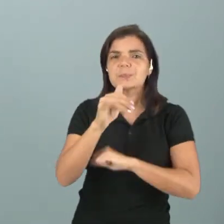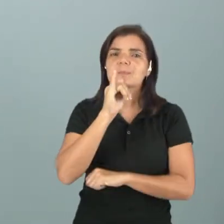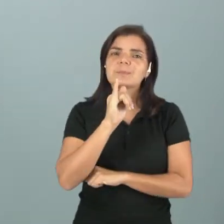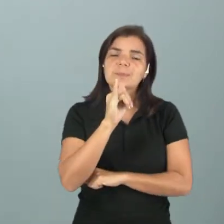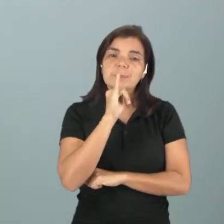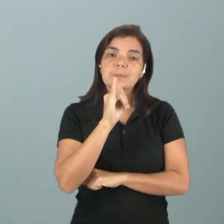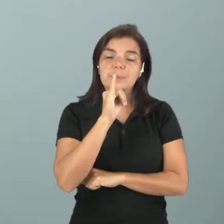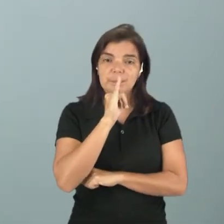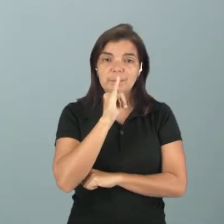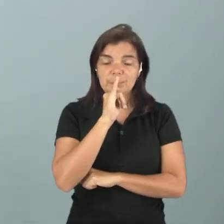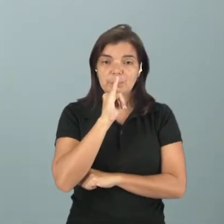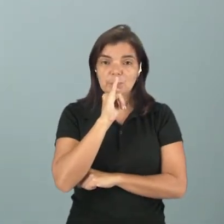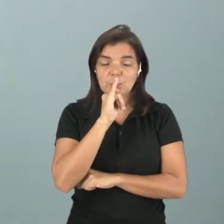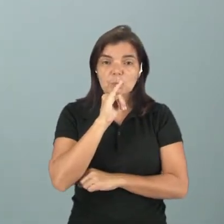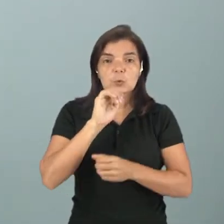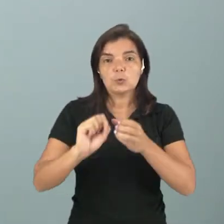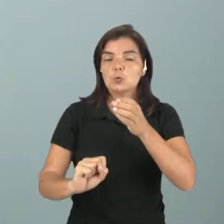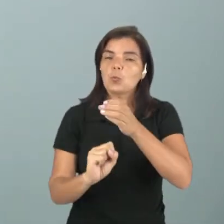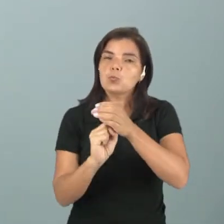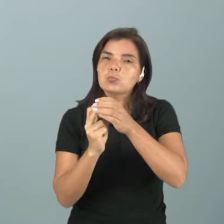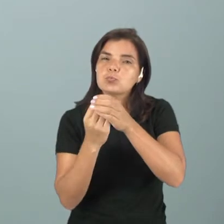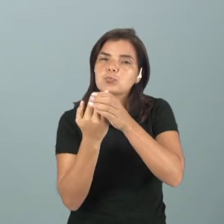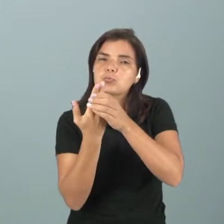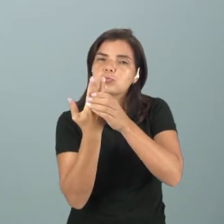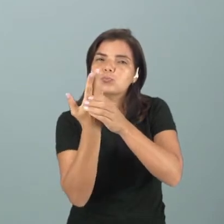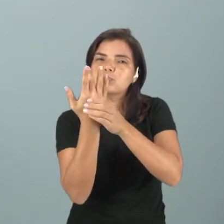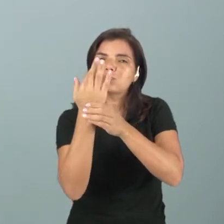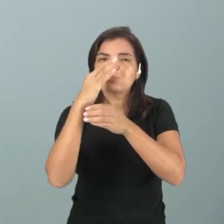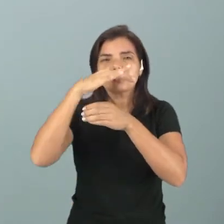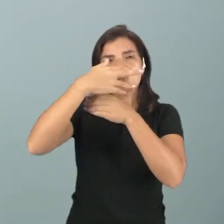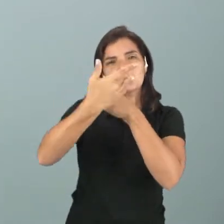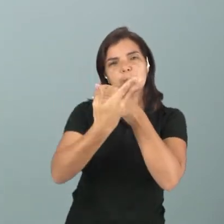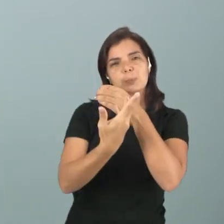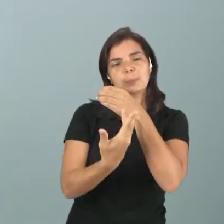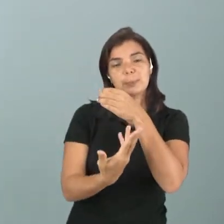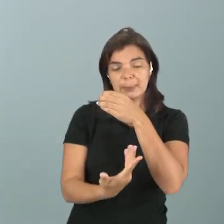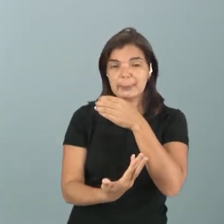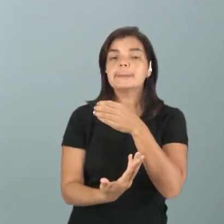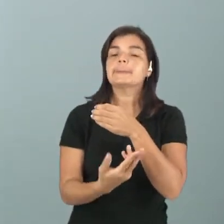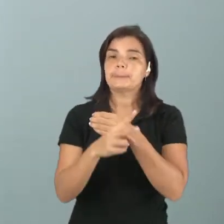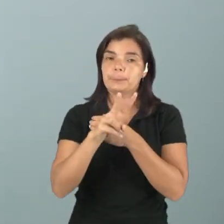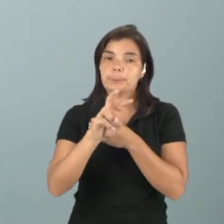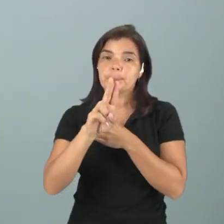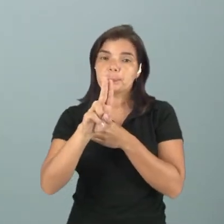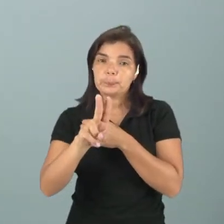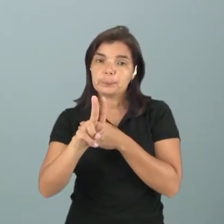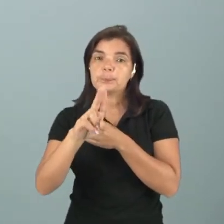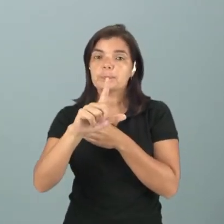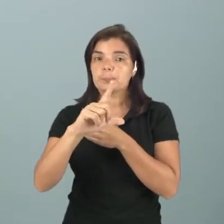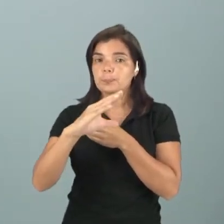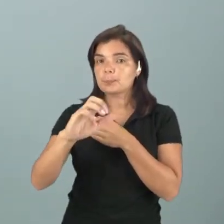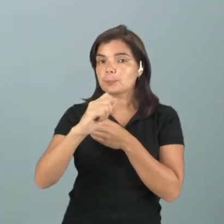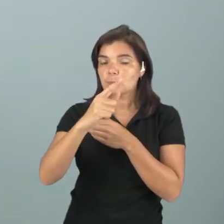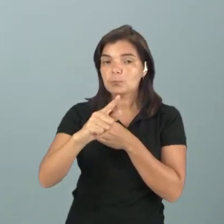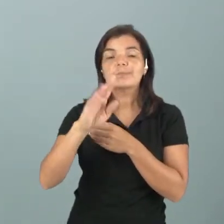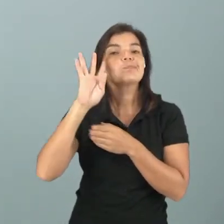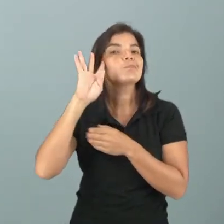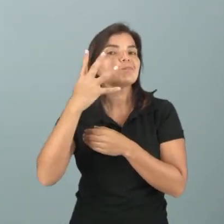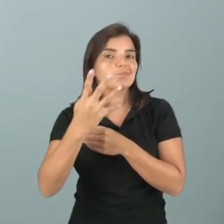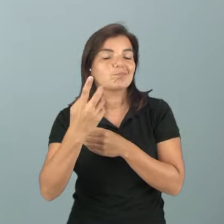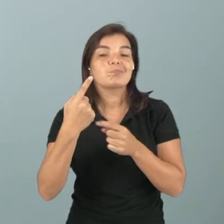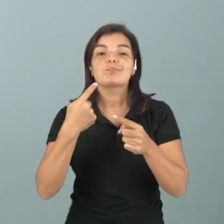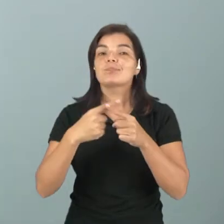exemplo a ação da erupção de vulcões, que a cada vez que um vulcão entra em atividade, ele pode acabar resultando